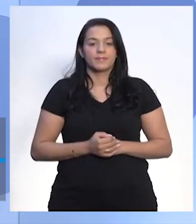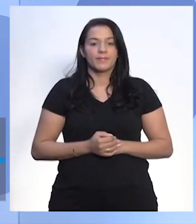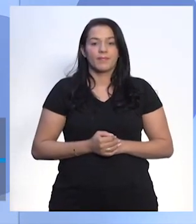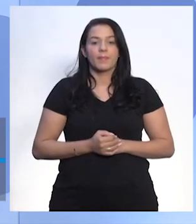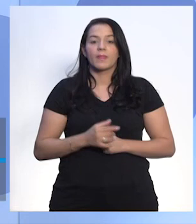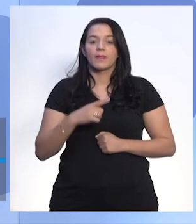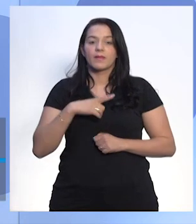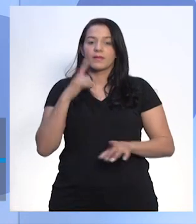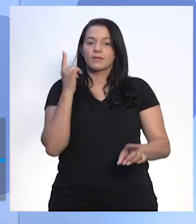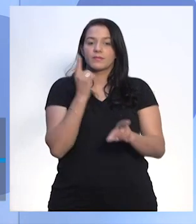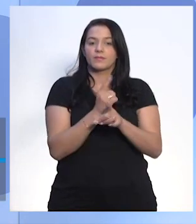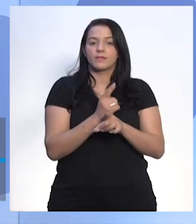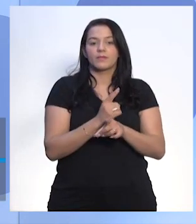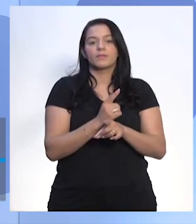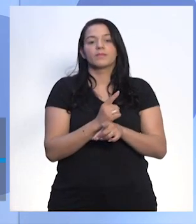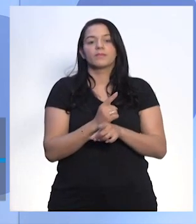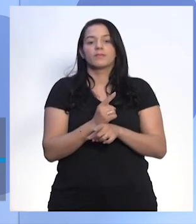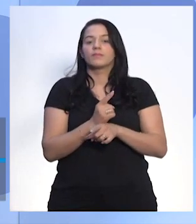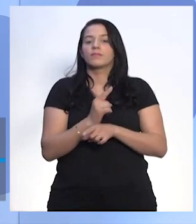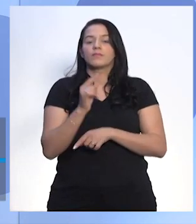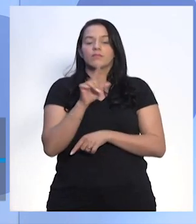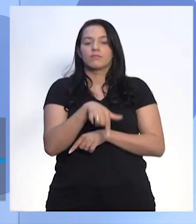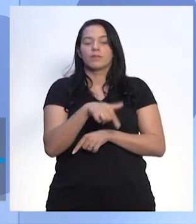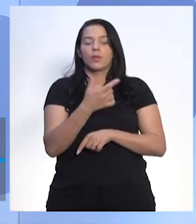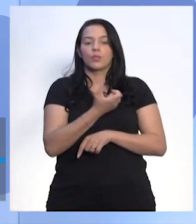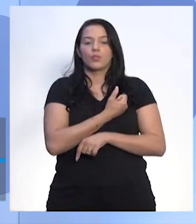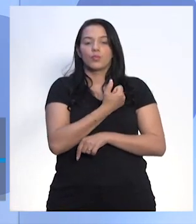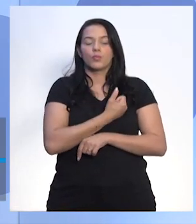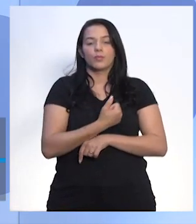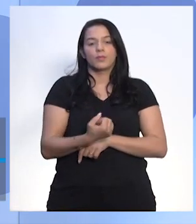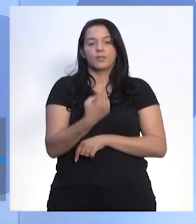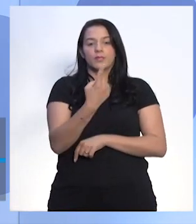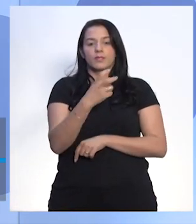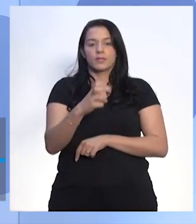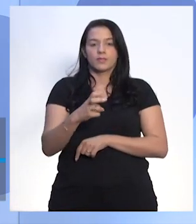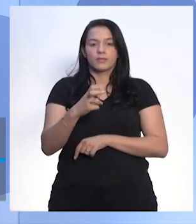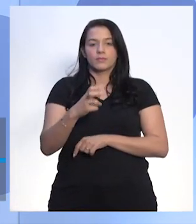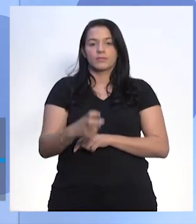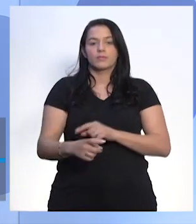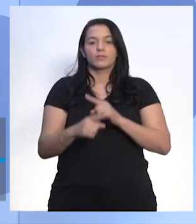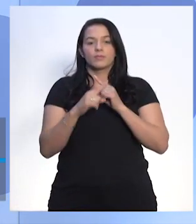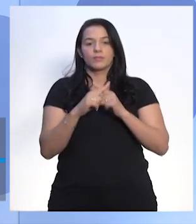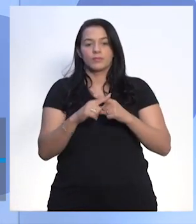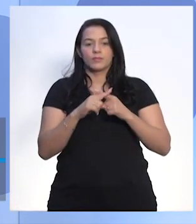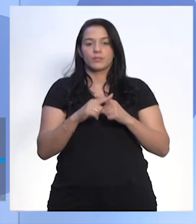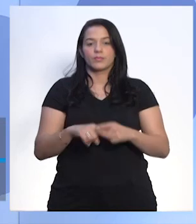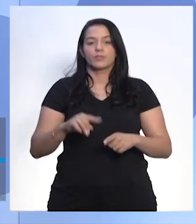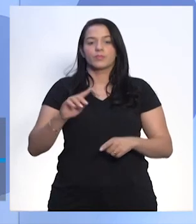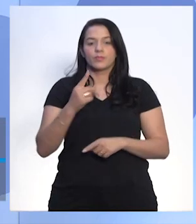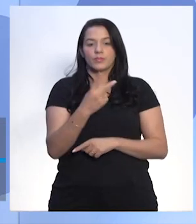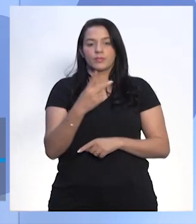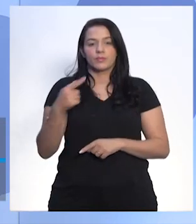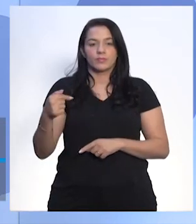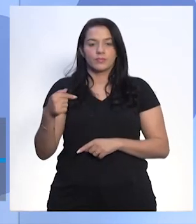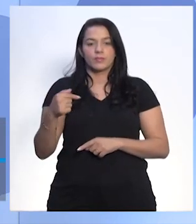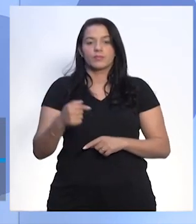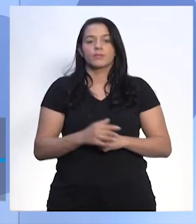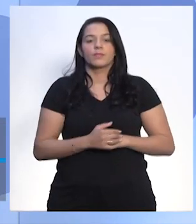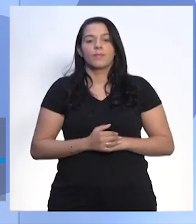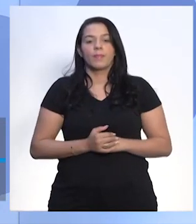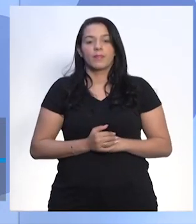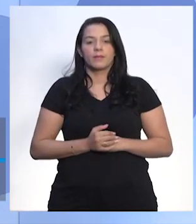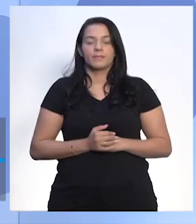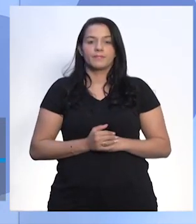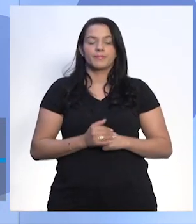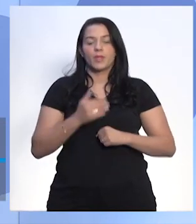que a razão é 15 e multiplicou 1,8 por 15, resultando em 27. Alguns aqui falando do teorema